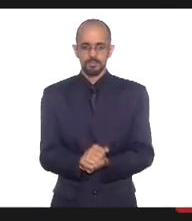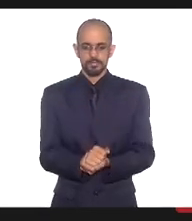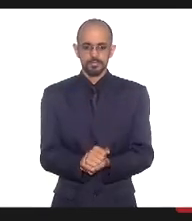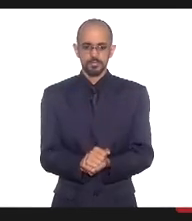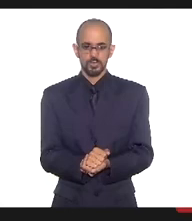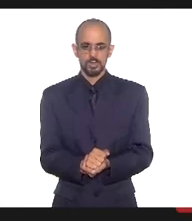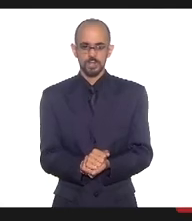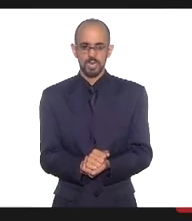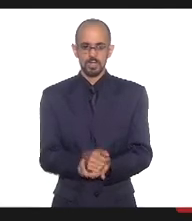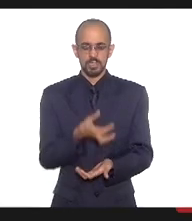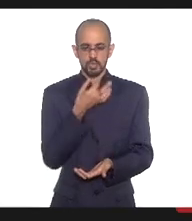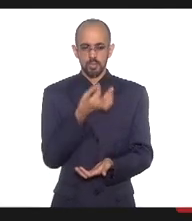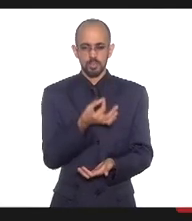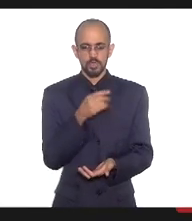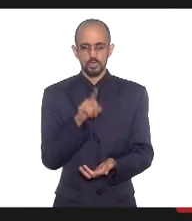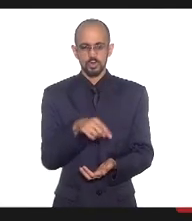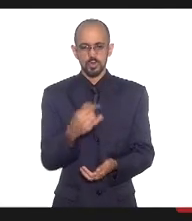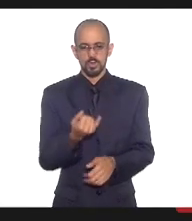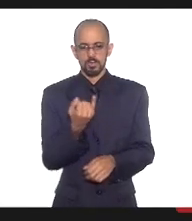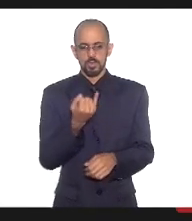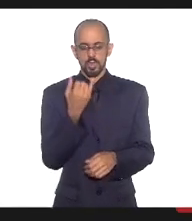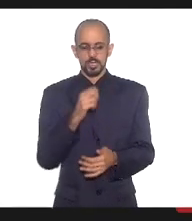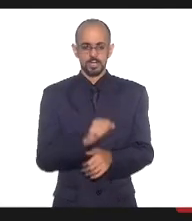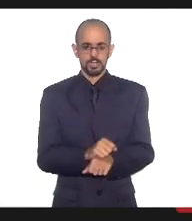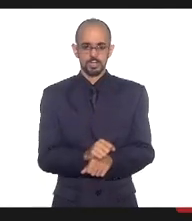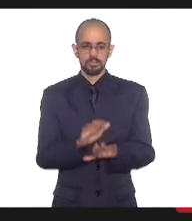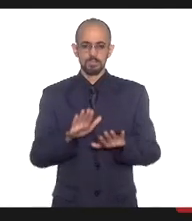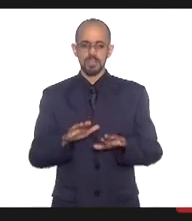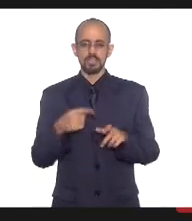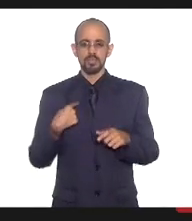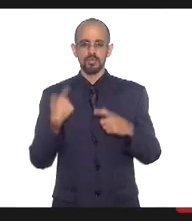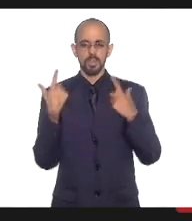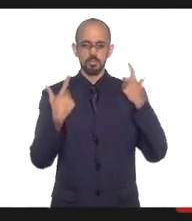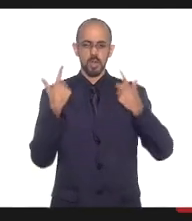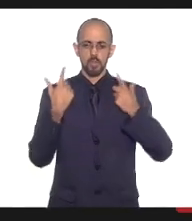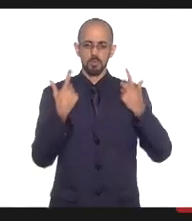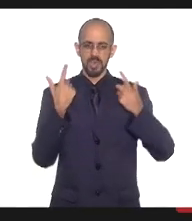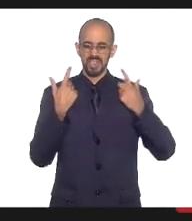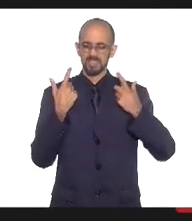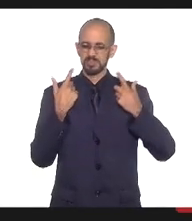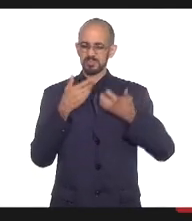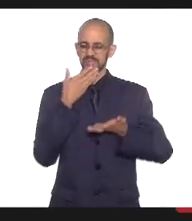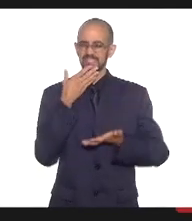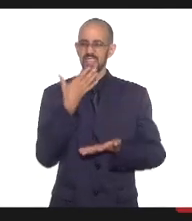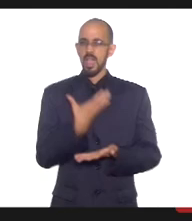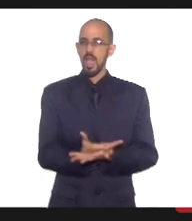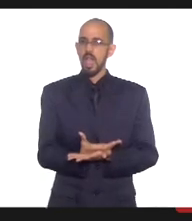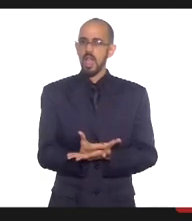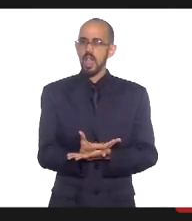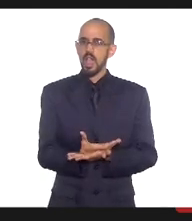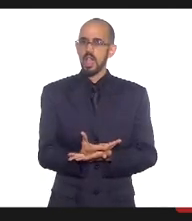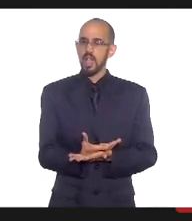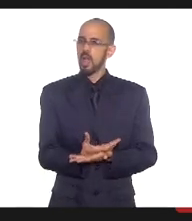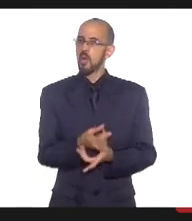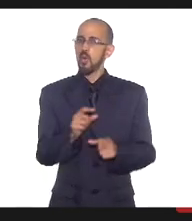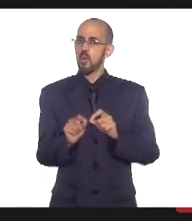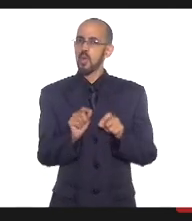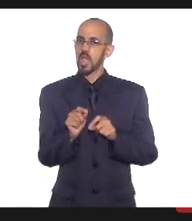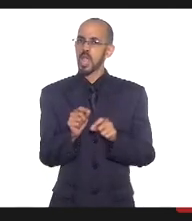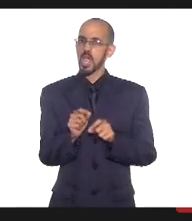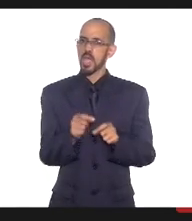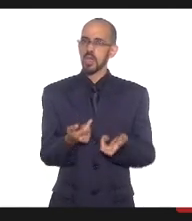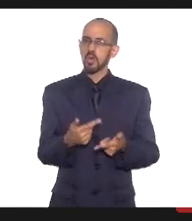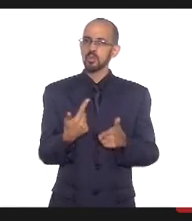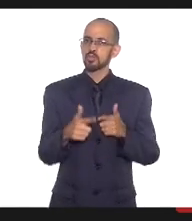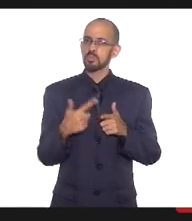essas considerações foram fundamentais agora eu fiquei muito preocupada muito a recibo aqui né com acho que